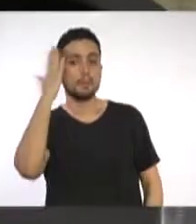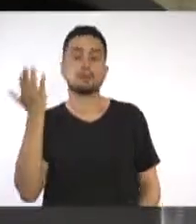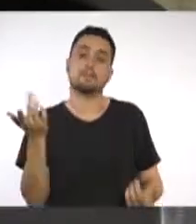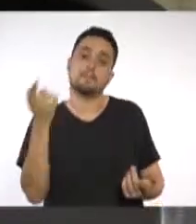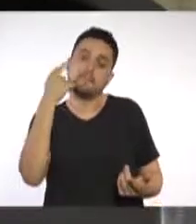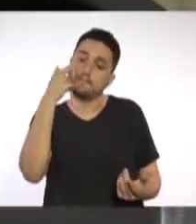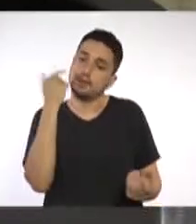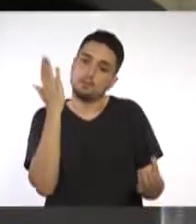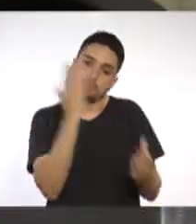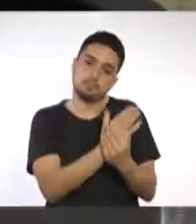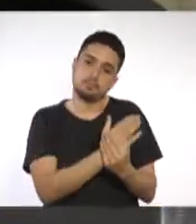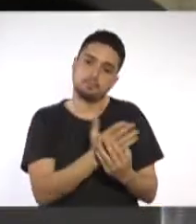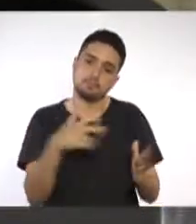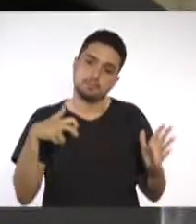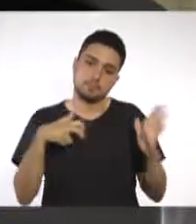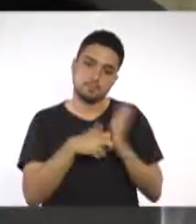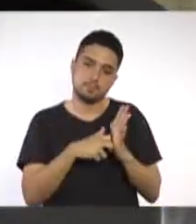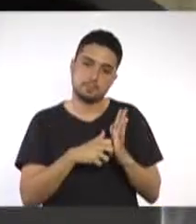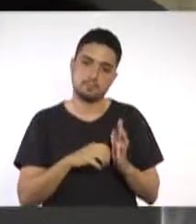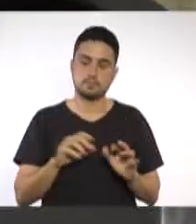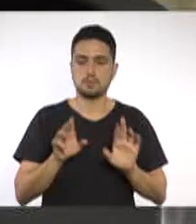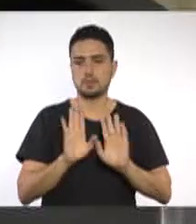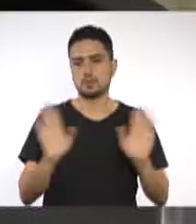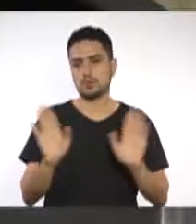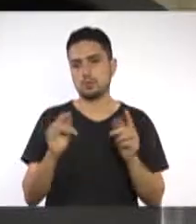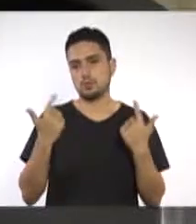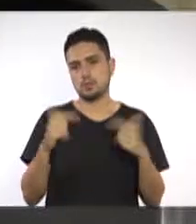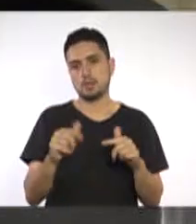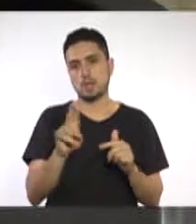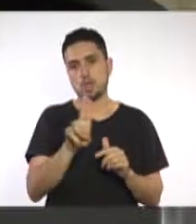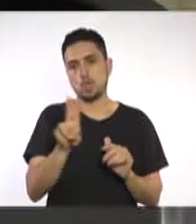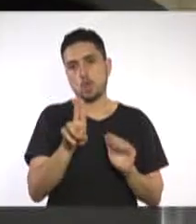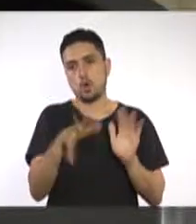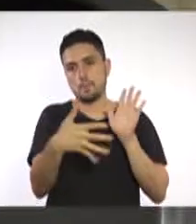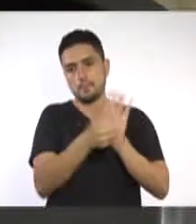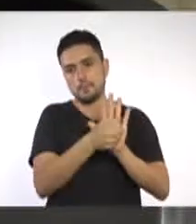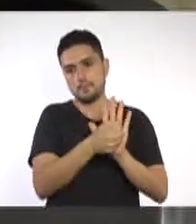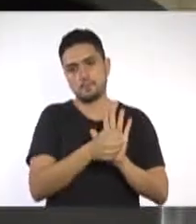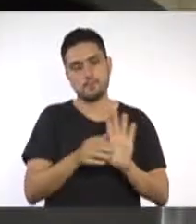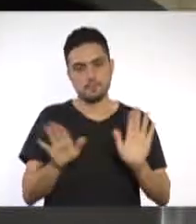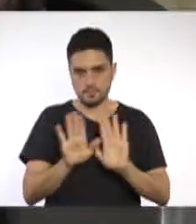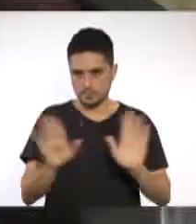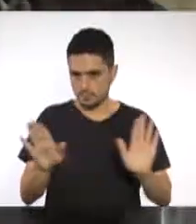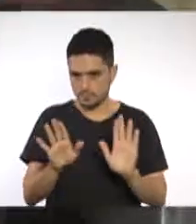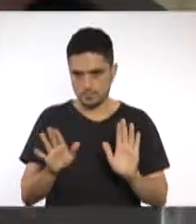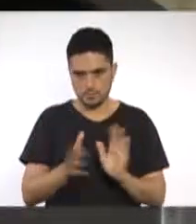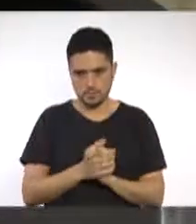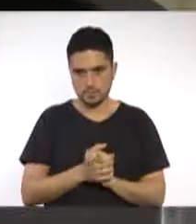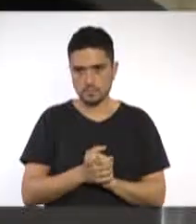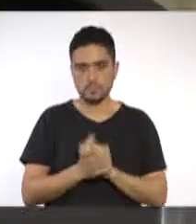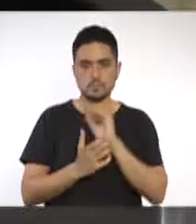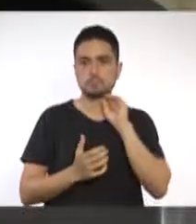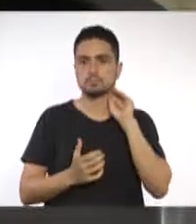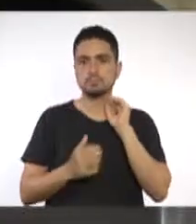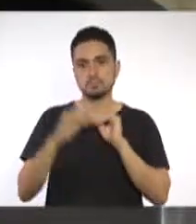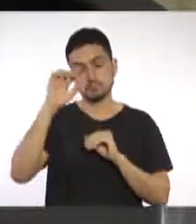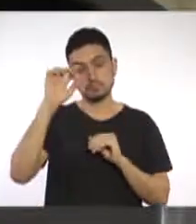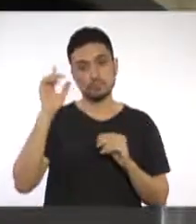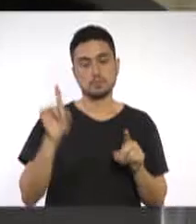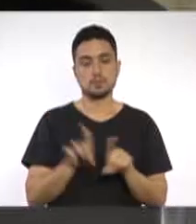indicando, em momento algum, qualquer tipo de, citando qualquer tipo de pessoa. E, finalmente, eu